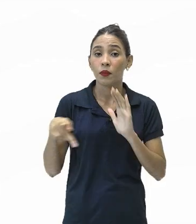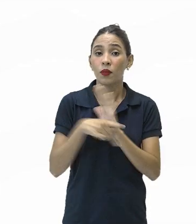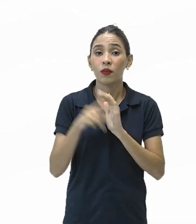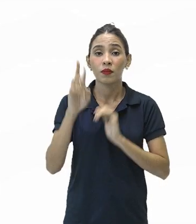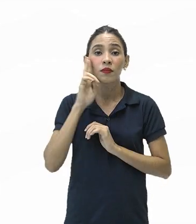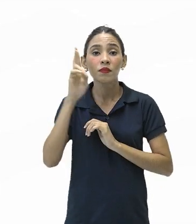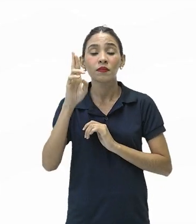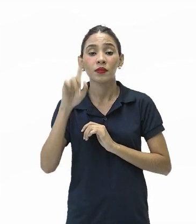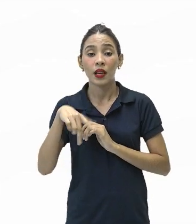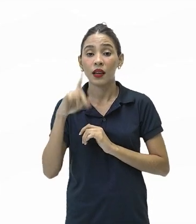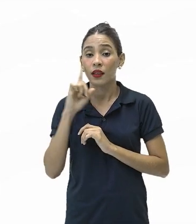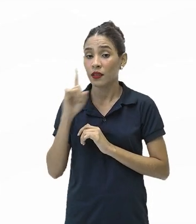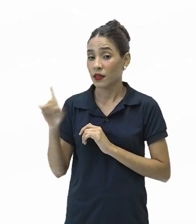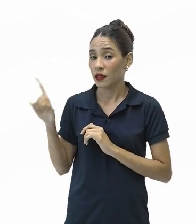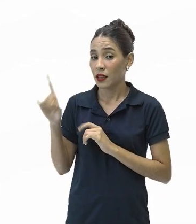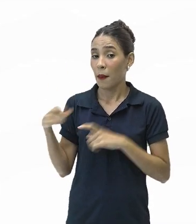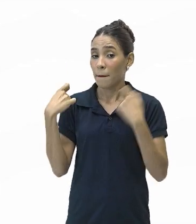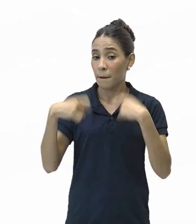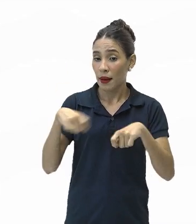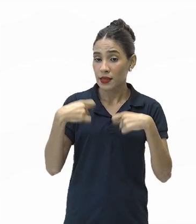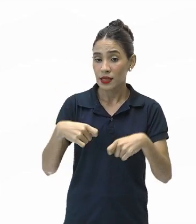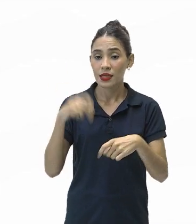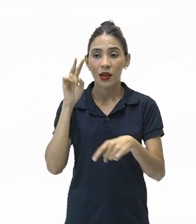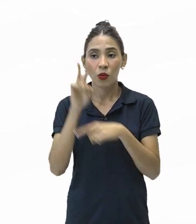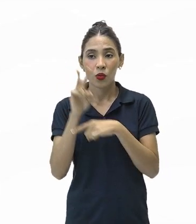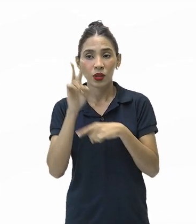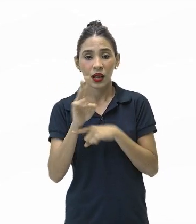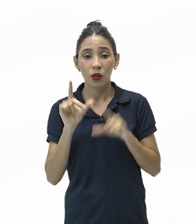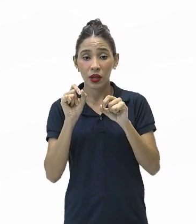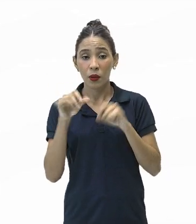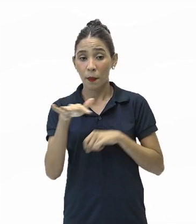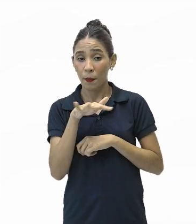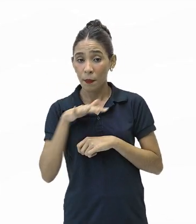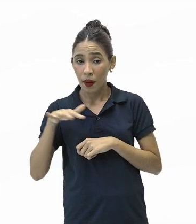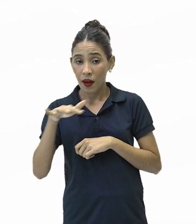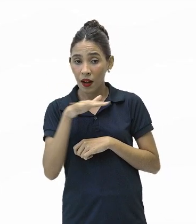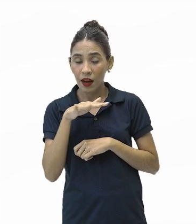deste local aí, ele precisa manter uma certa área